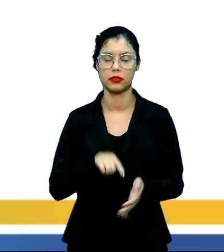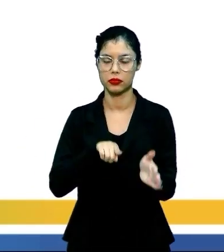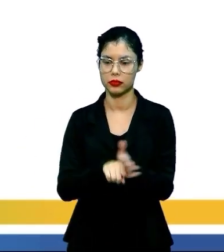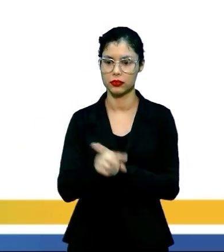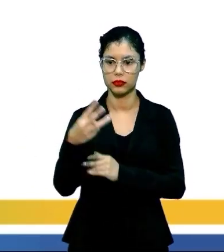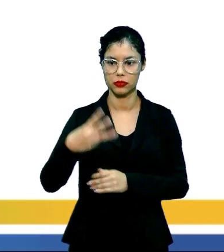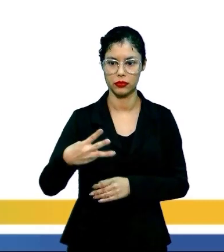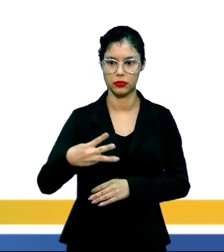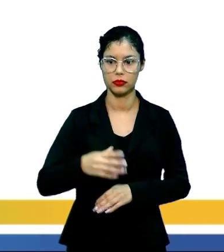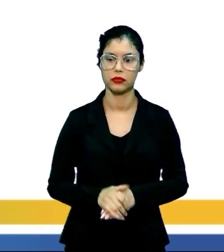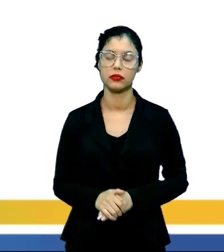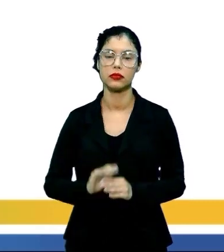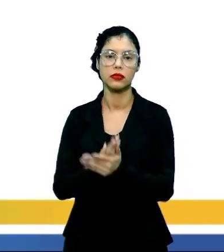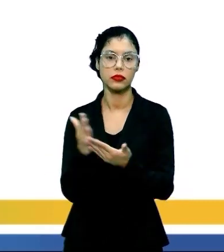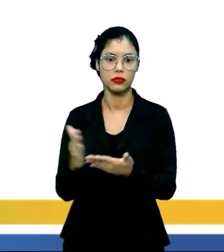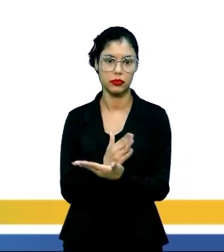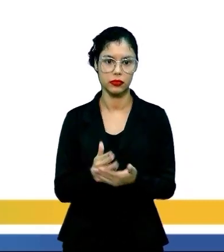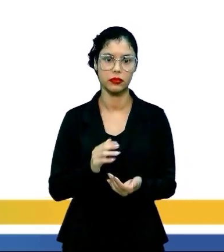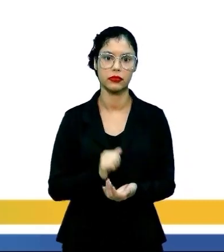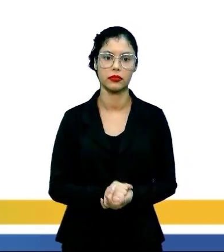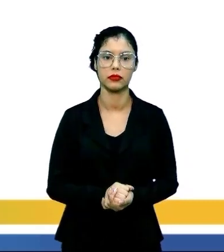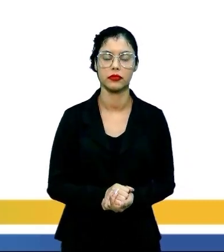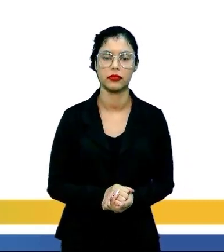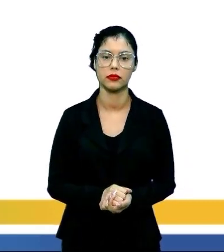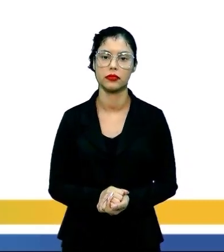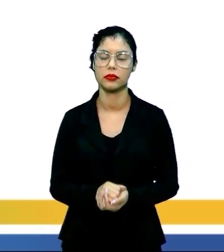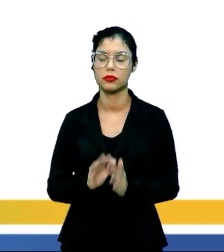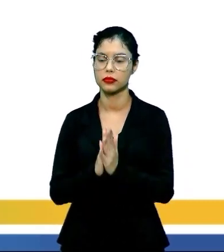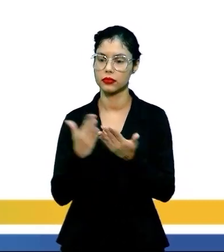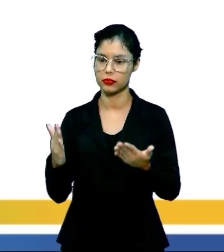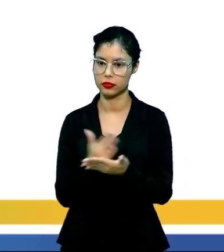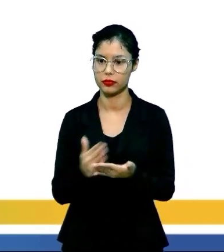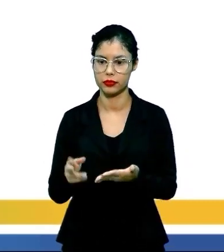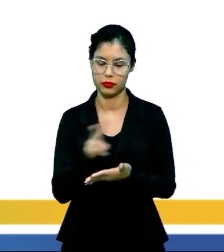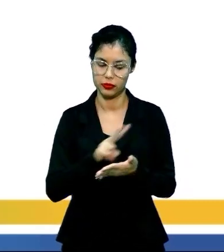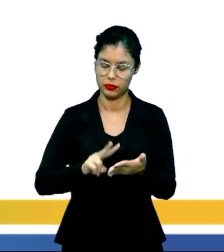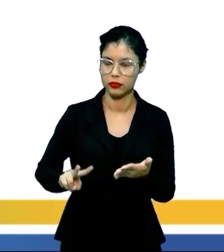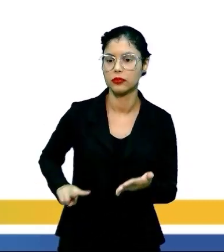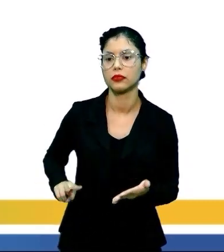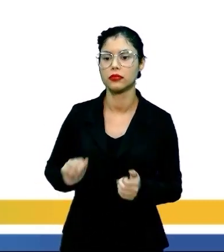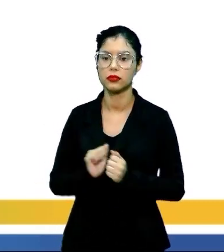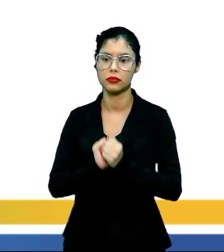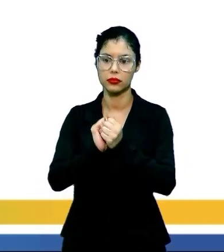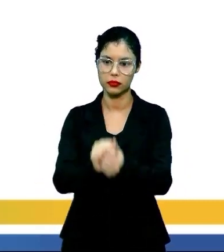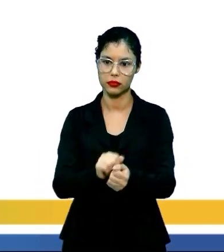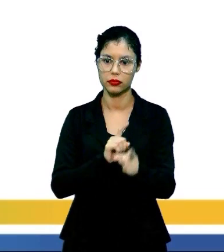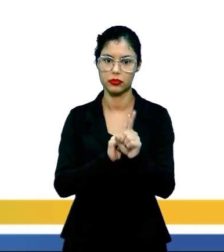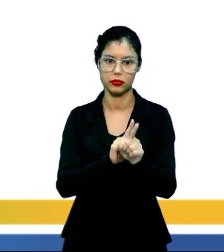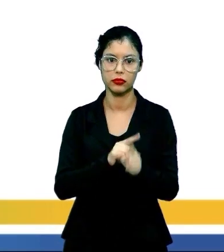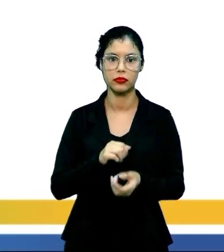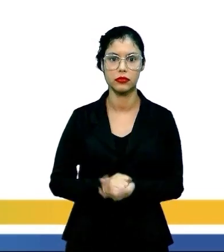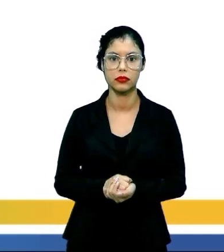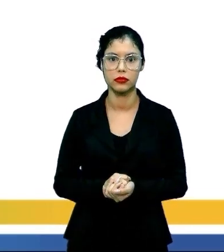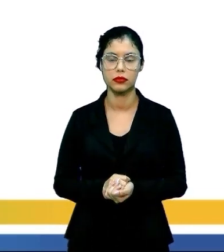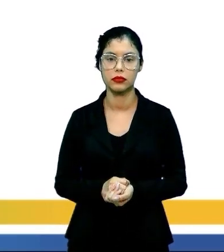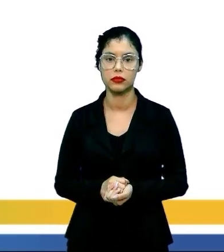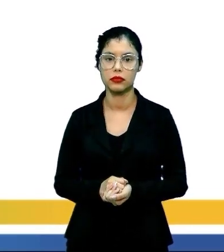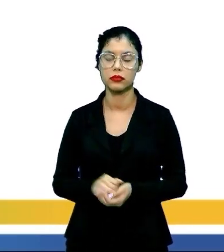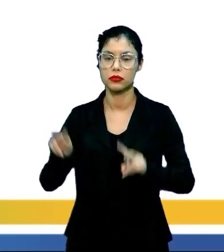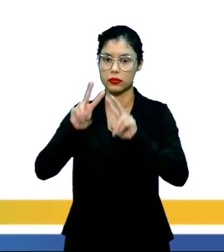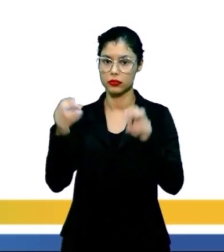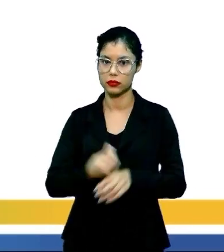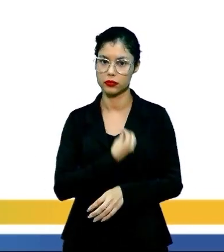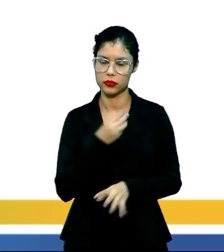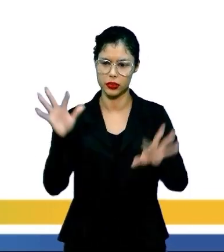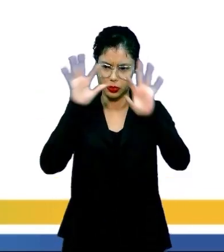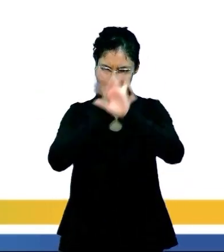você estiver com esse livro em mãos, abra o livro, tá? E acompanhe a leitura comigo. É intitulado